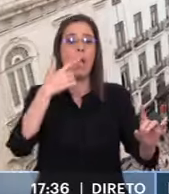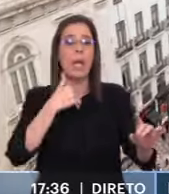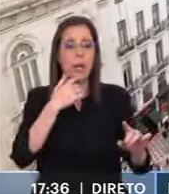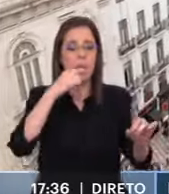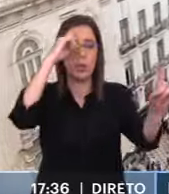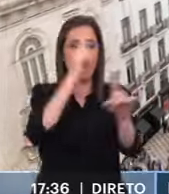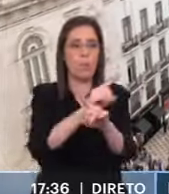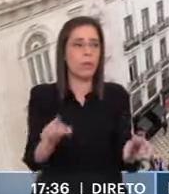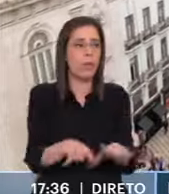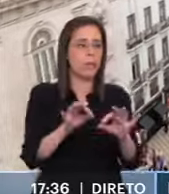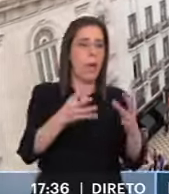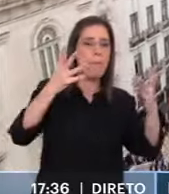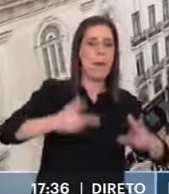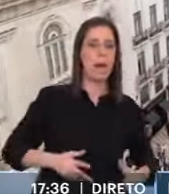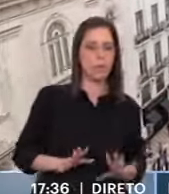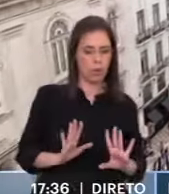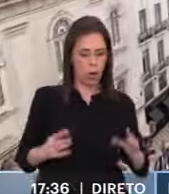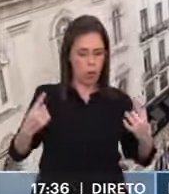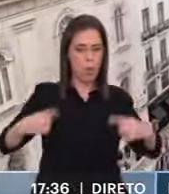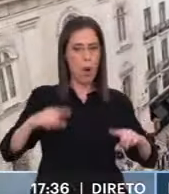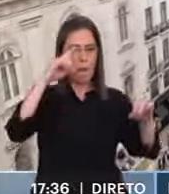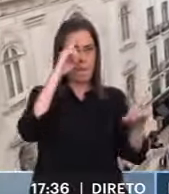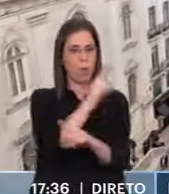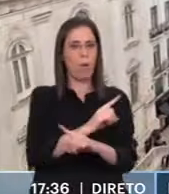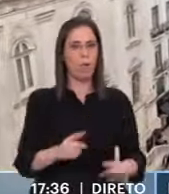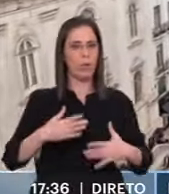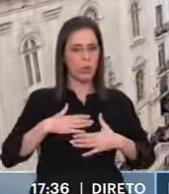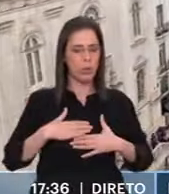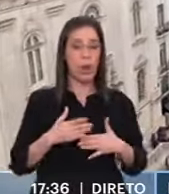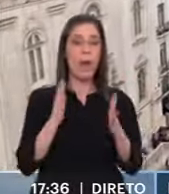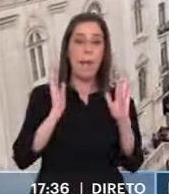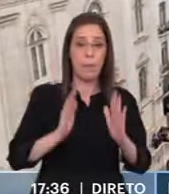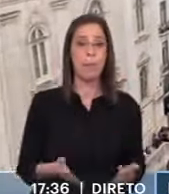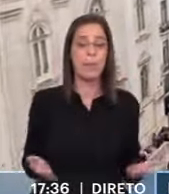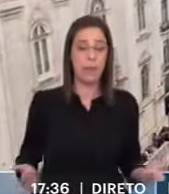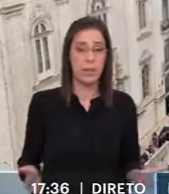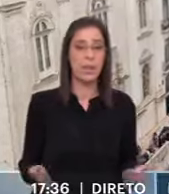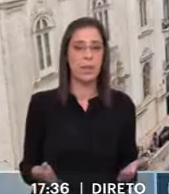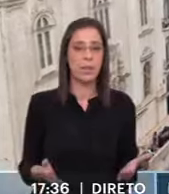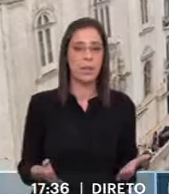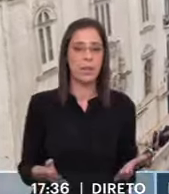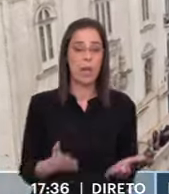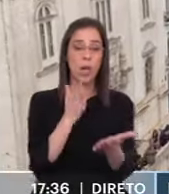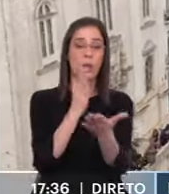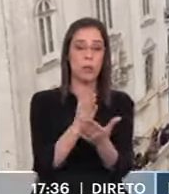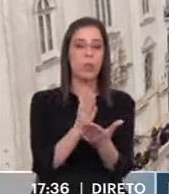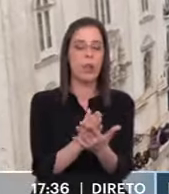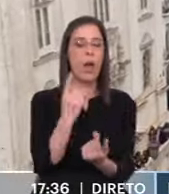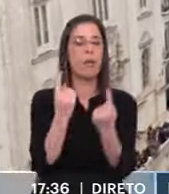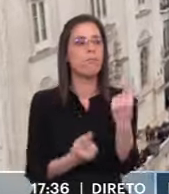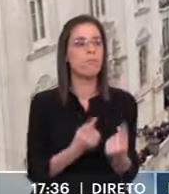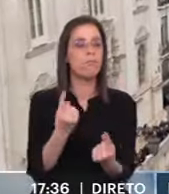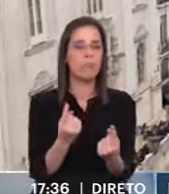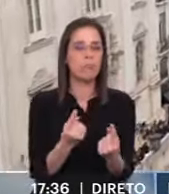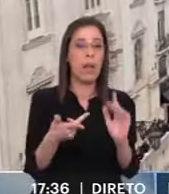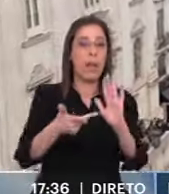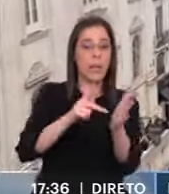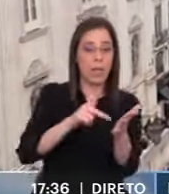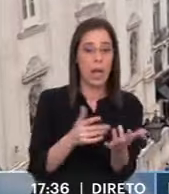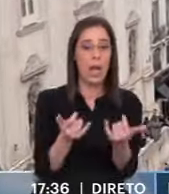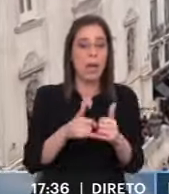como há professores de matemática, e etc. Ou seja, é necessário que chegue às escolas alguém, um técnico